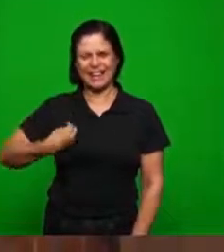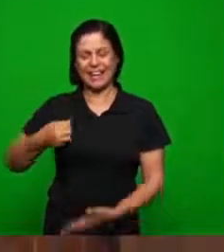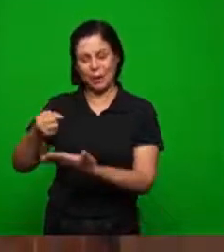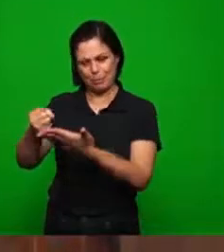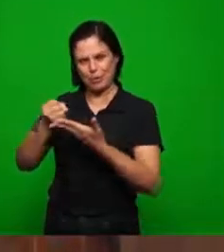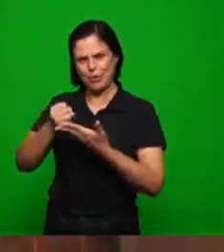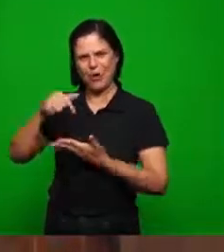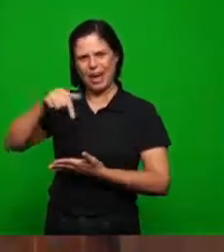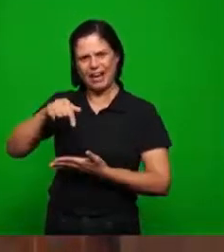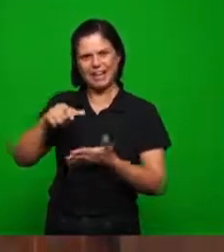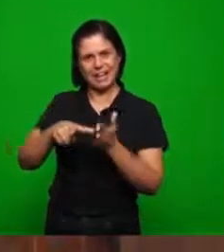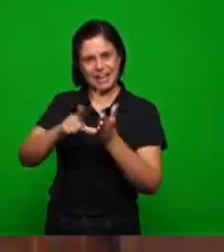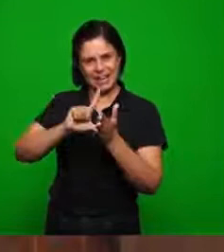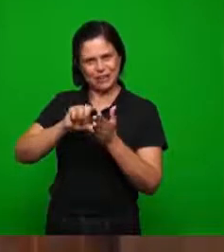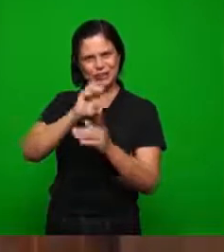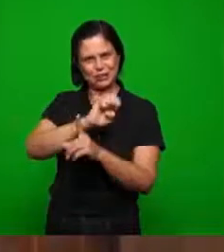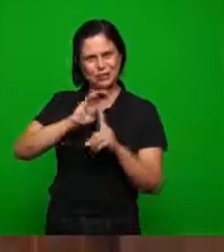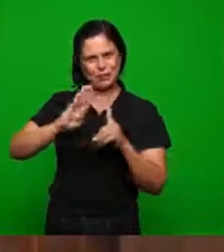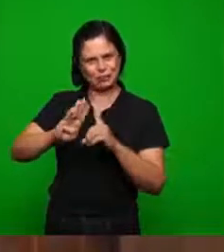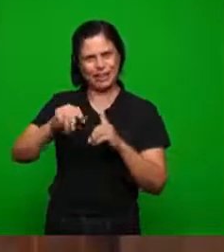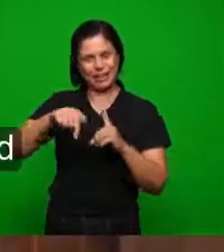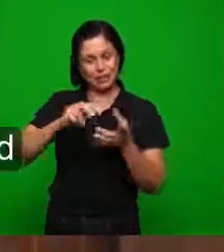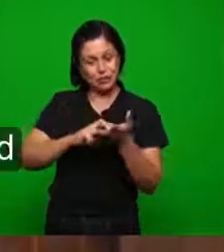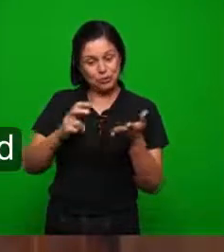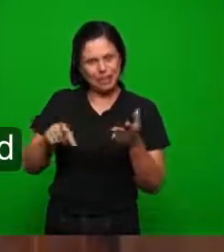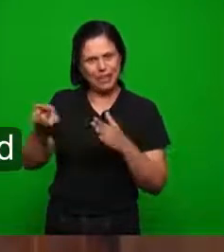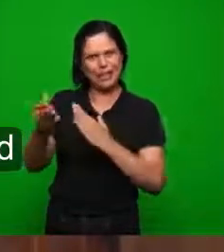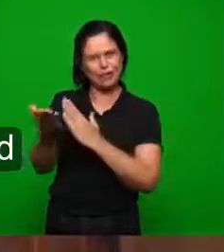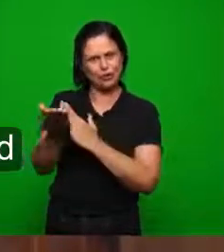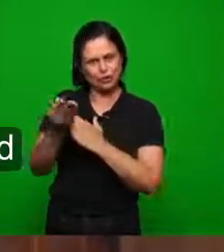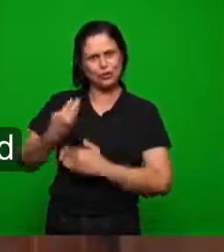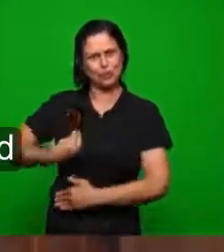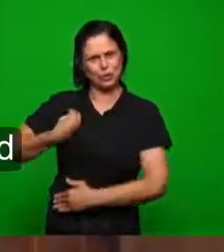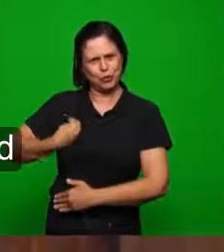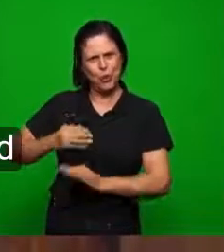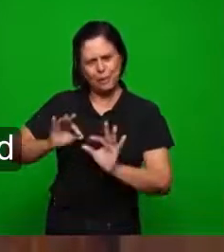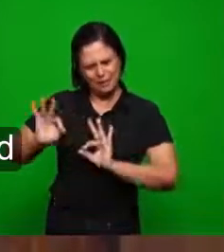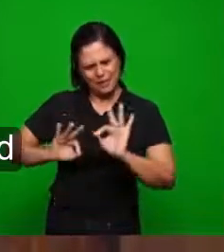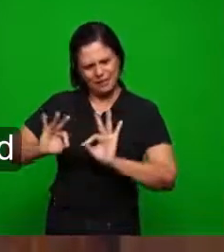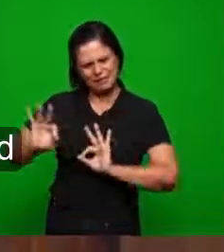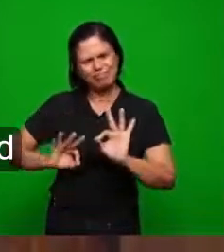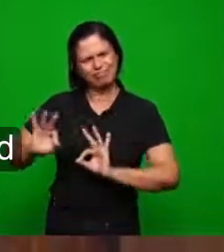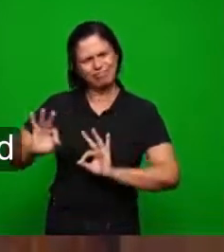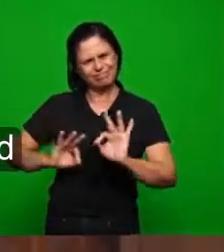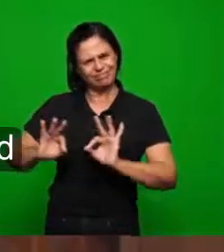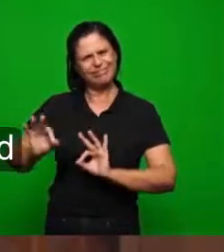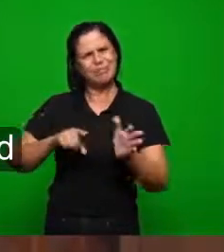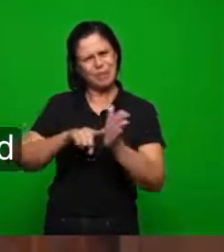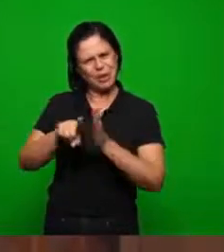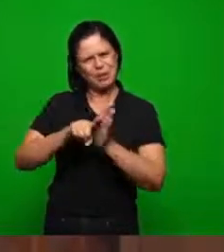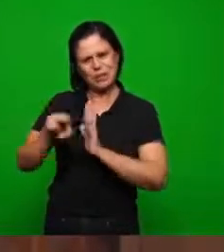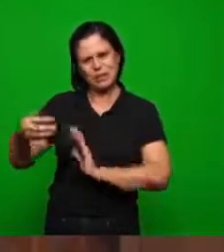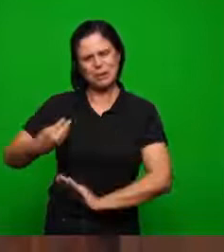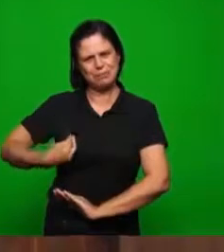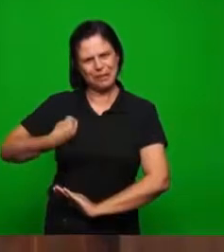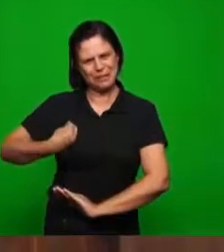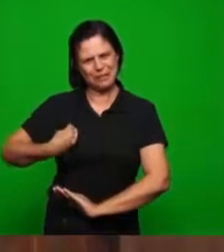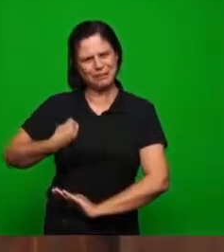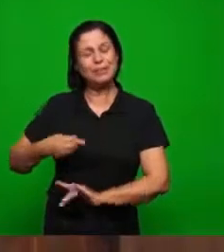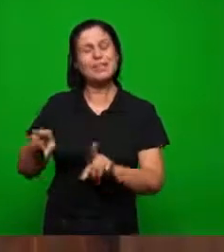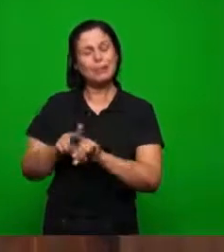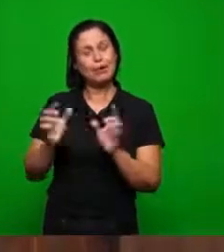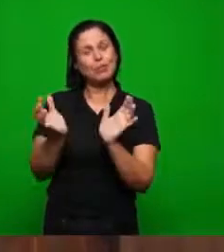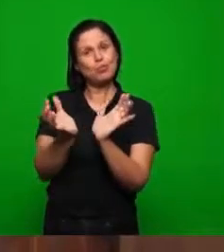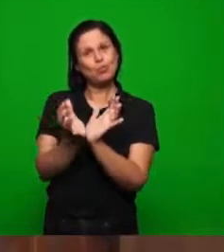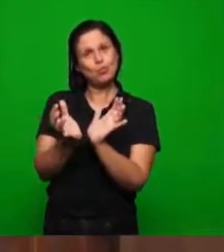auxiliou no trabalho aqui, participou na preparação das questões. E também temos